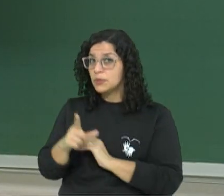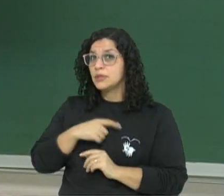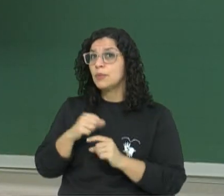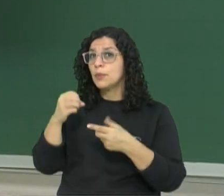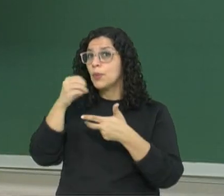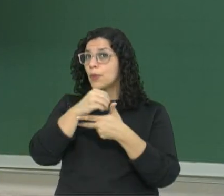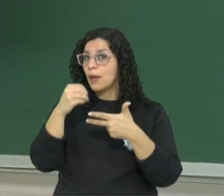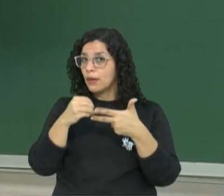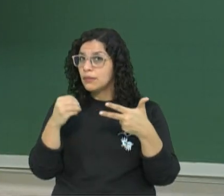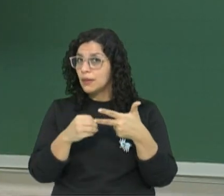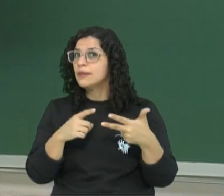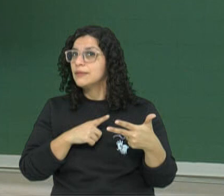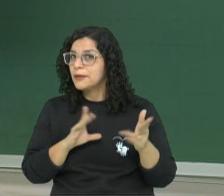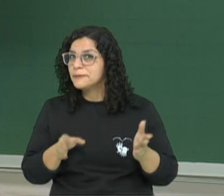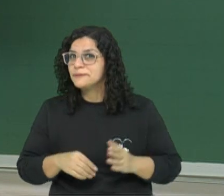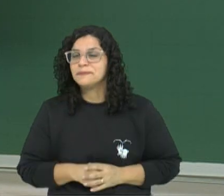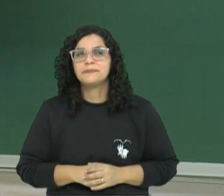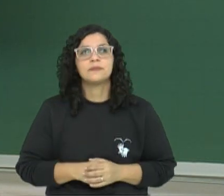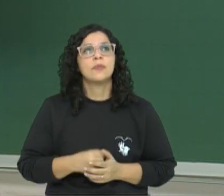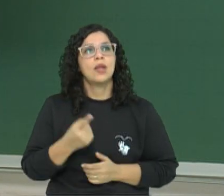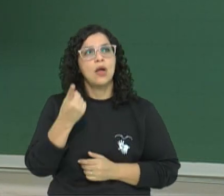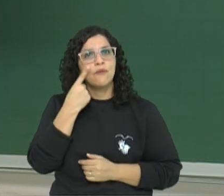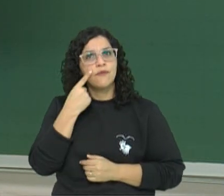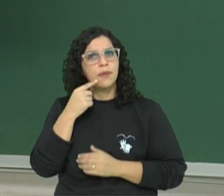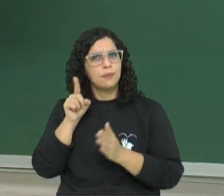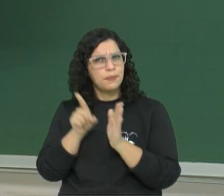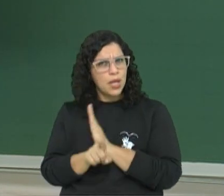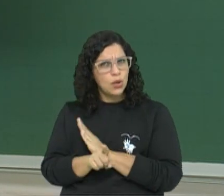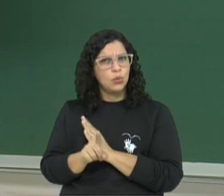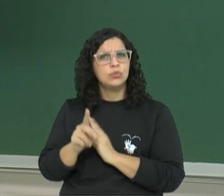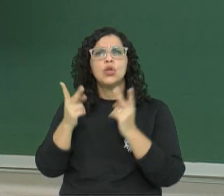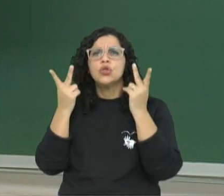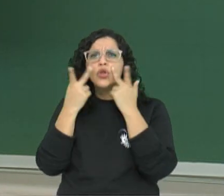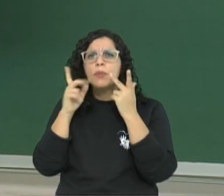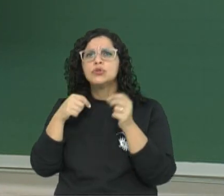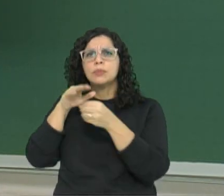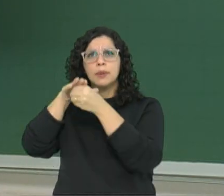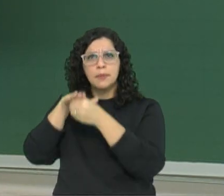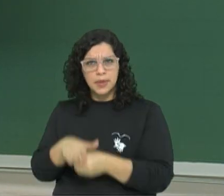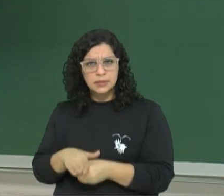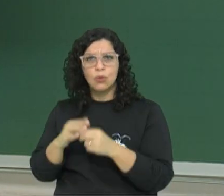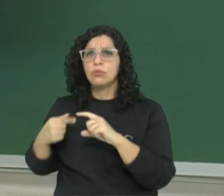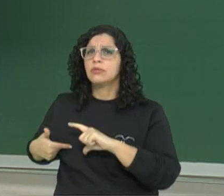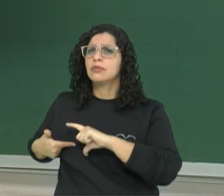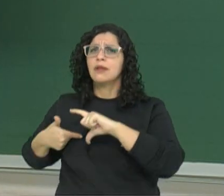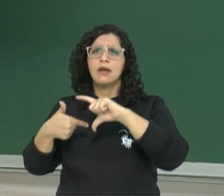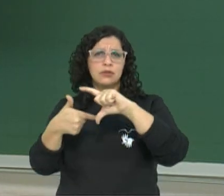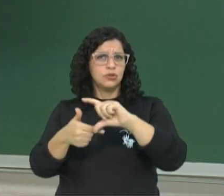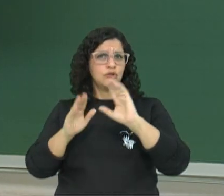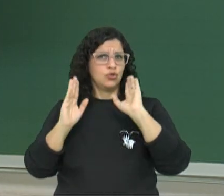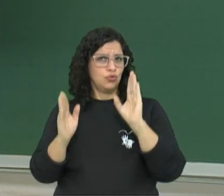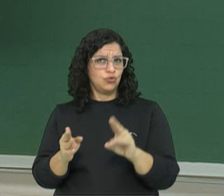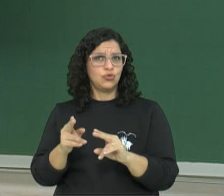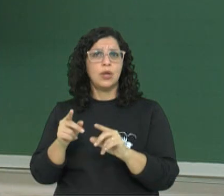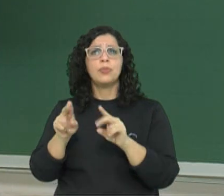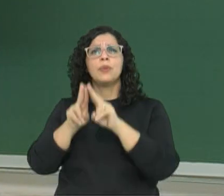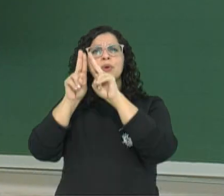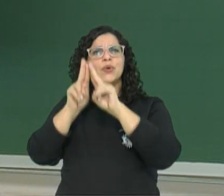Enem, certo? Agora, uma outra questãozinha bem comum sobre pressão, essa aqui é um clássico, que é uma questão da